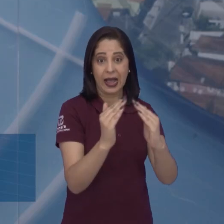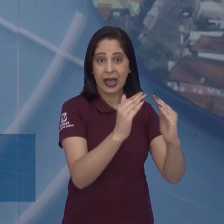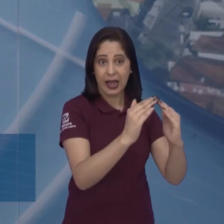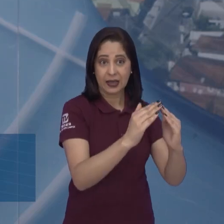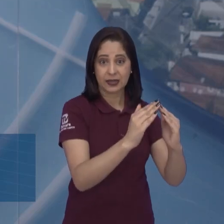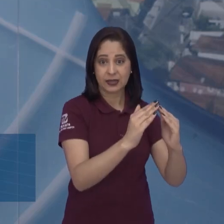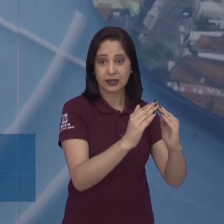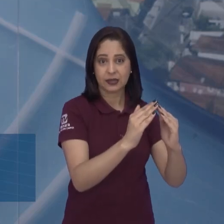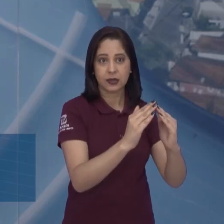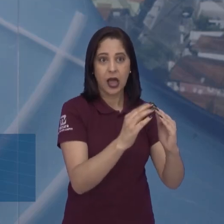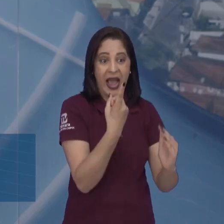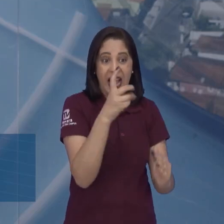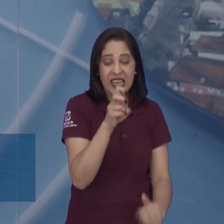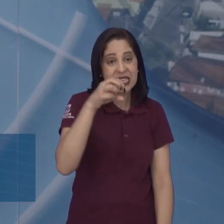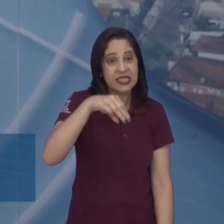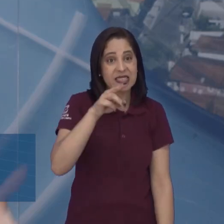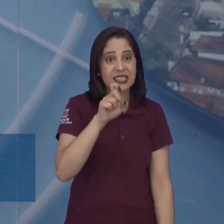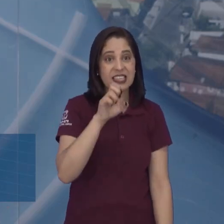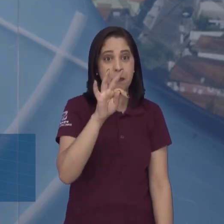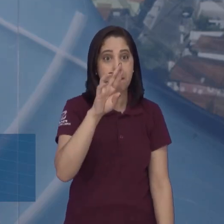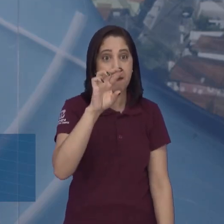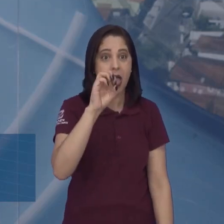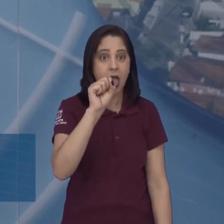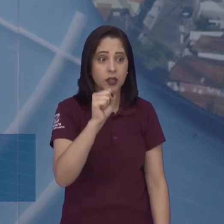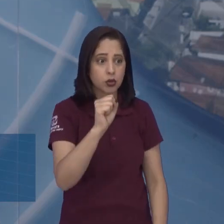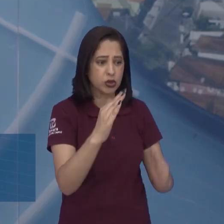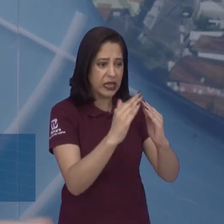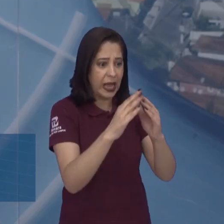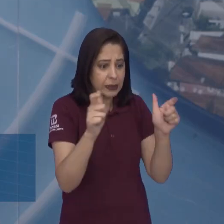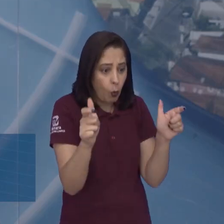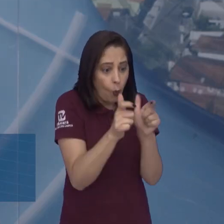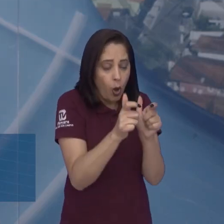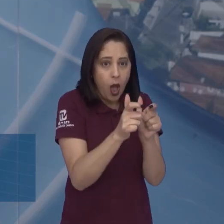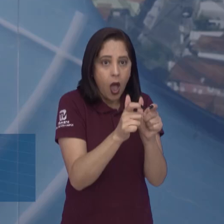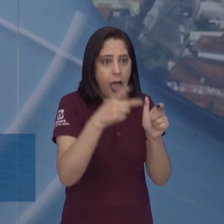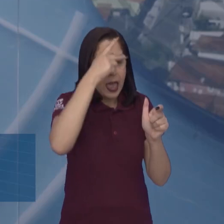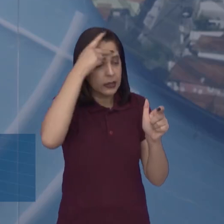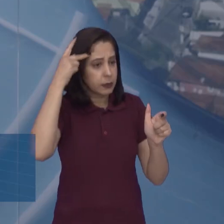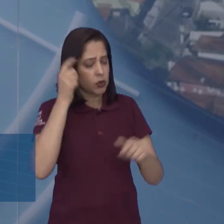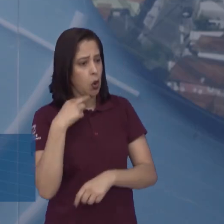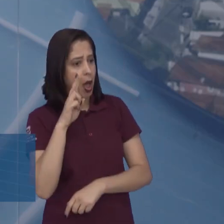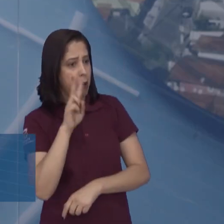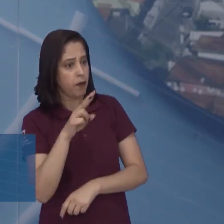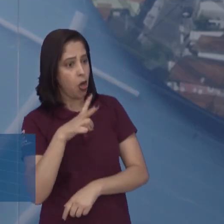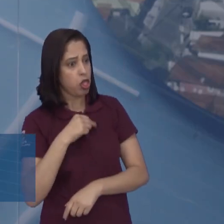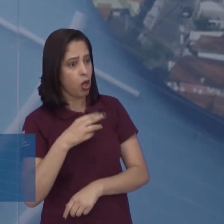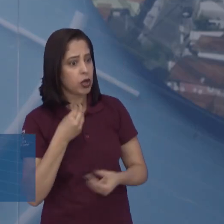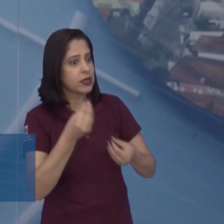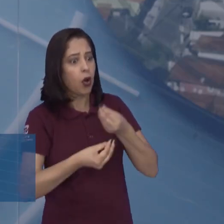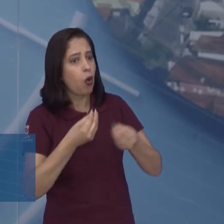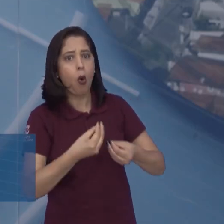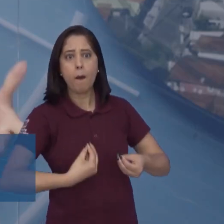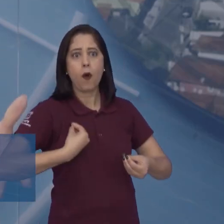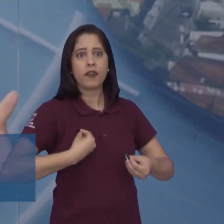de apenas 15 metros quadrados, né? Aí, obviamente, gerou uma baita de uma discussão, né? Como que você vai colocar ali